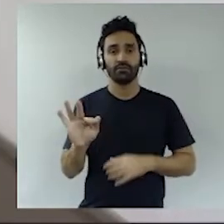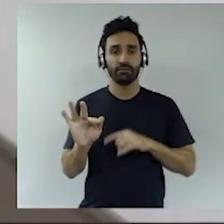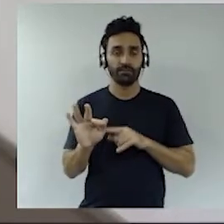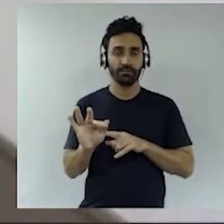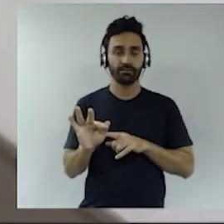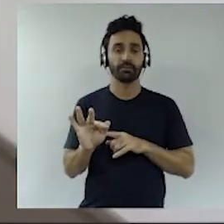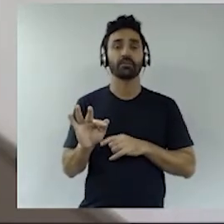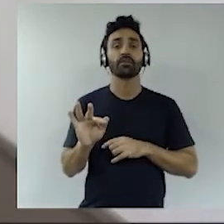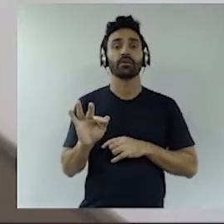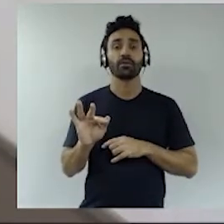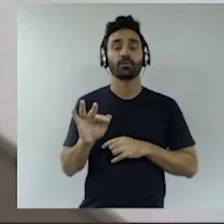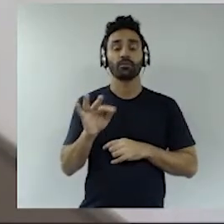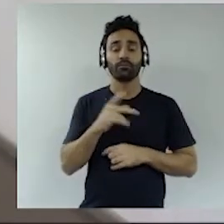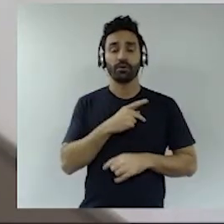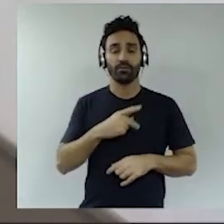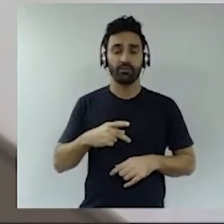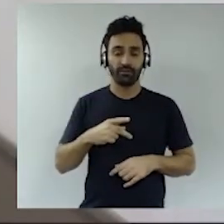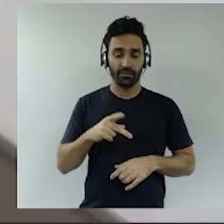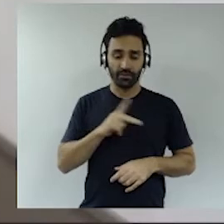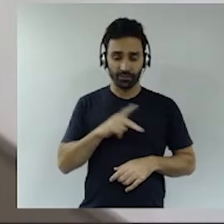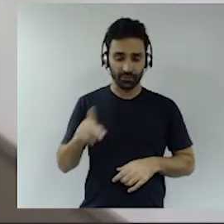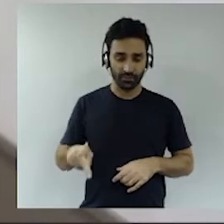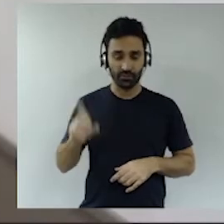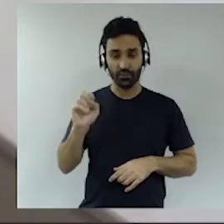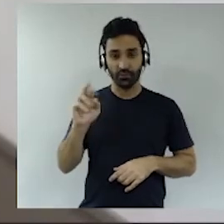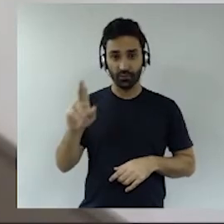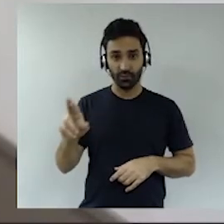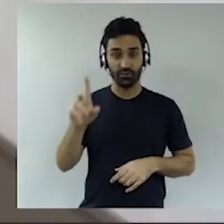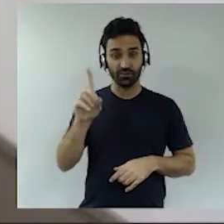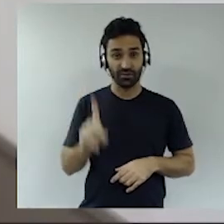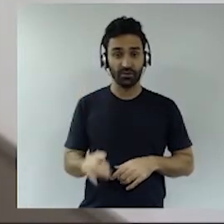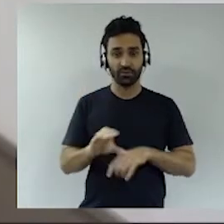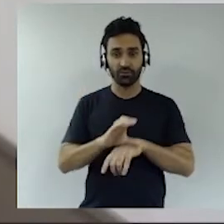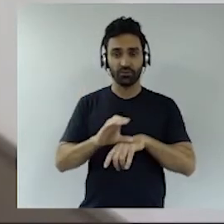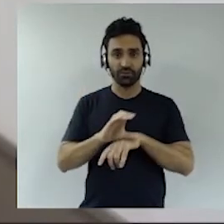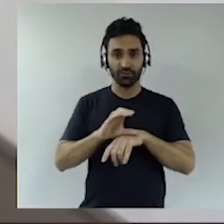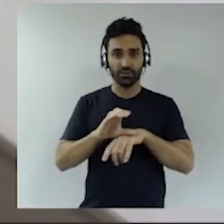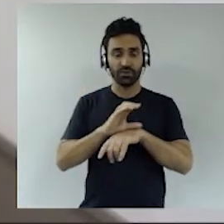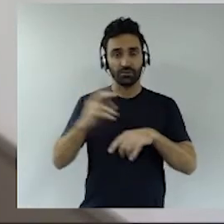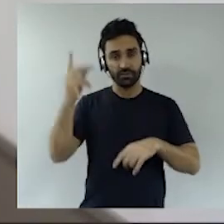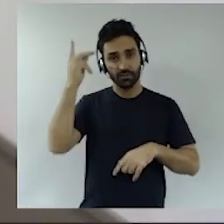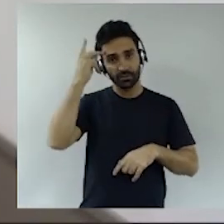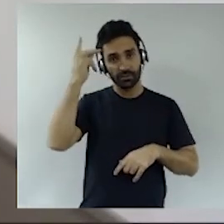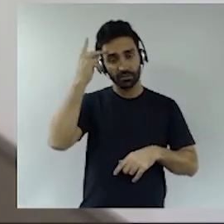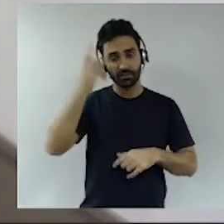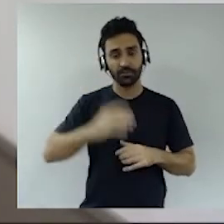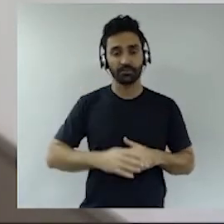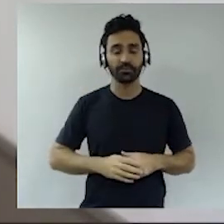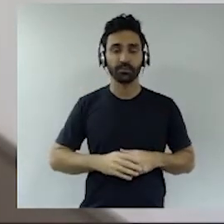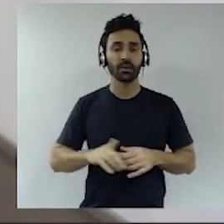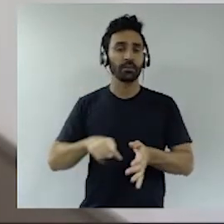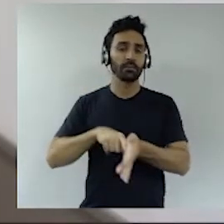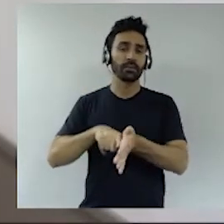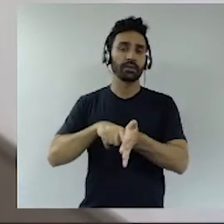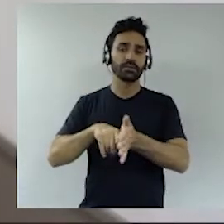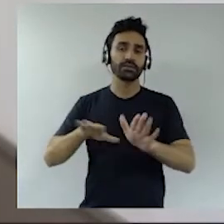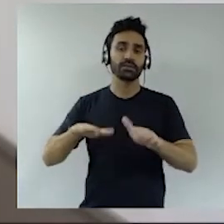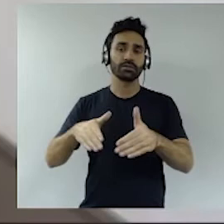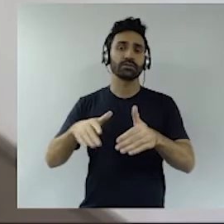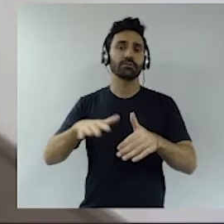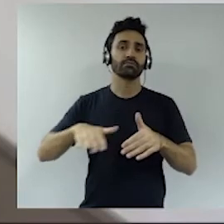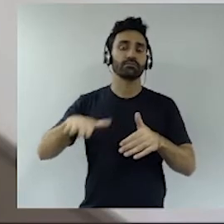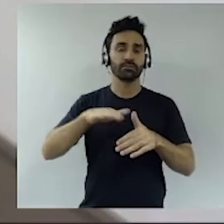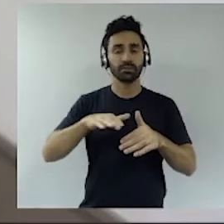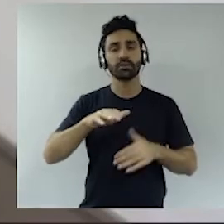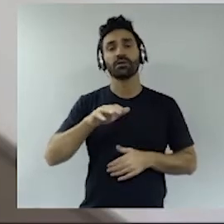adjunto da Universidade Federal do Maranhão, doutor em Direito Constitucional pela Universidade Autônoma de São Paulo, com pesquisa realizada na Universidade de